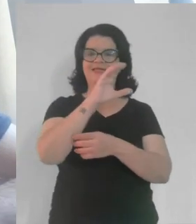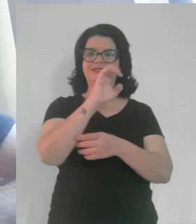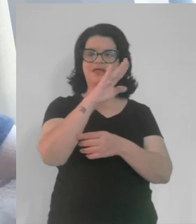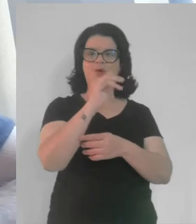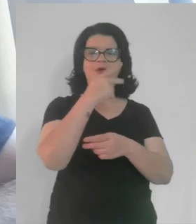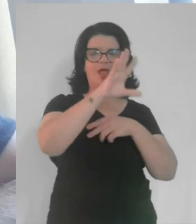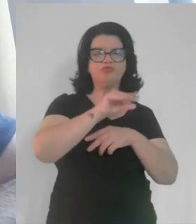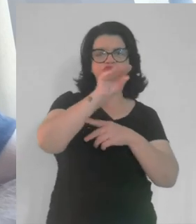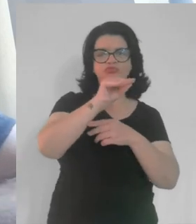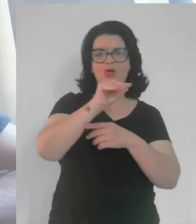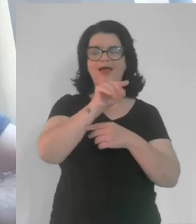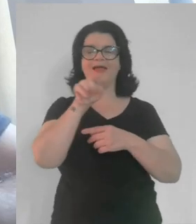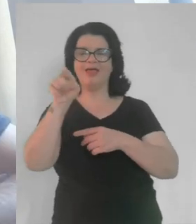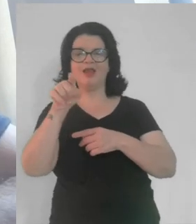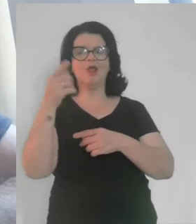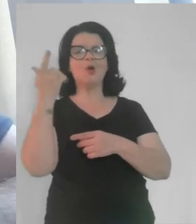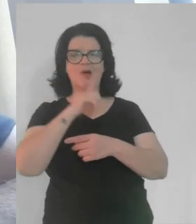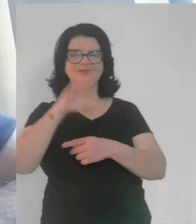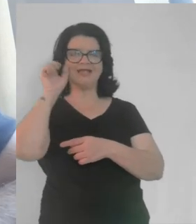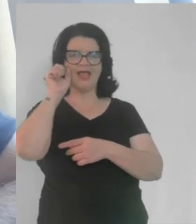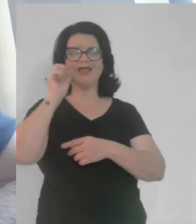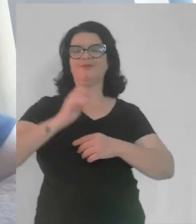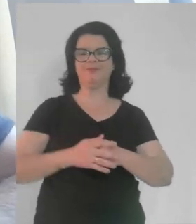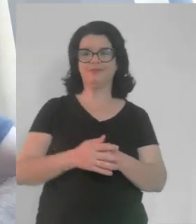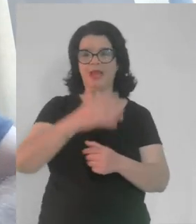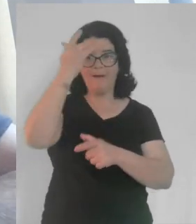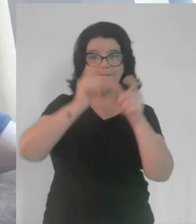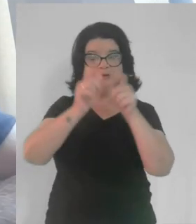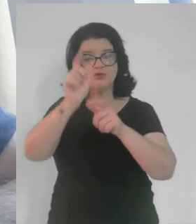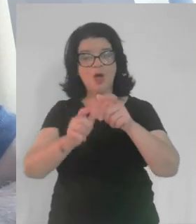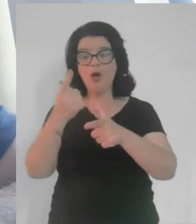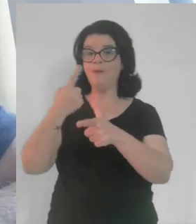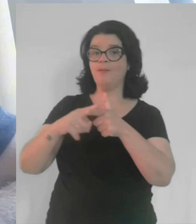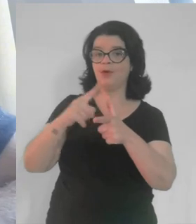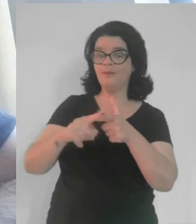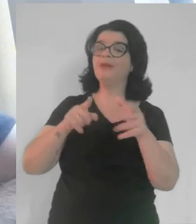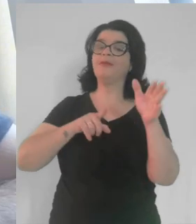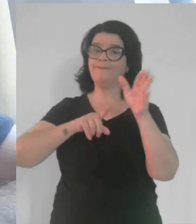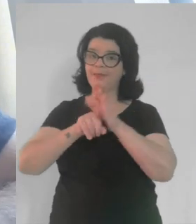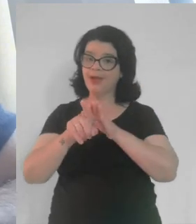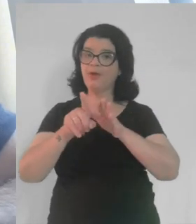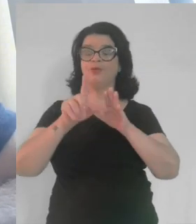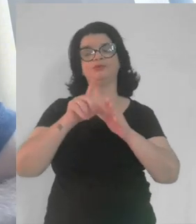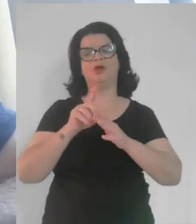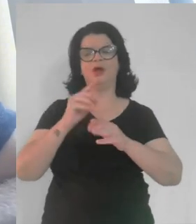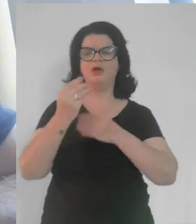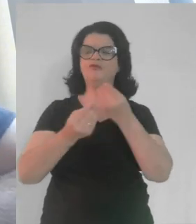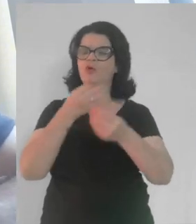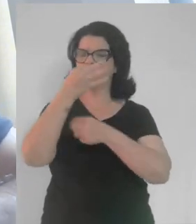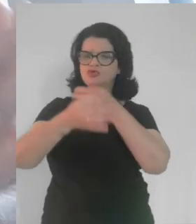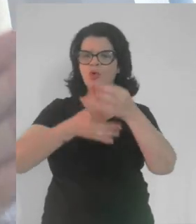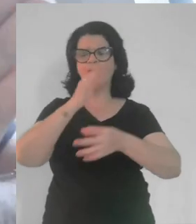Cebolinha. Então, pessoal, o problema pergunta: vamos supor